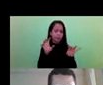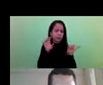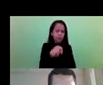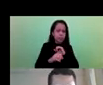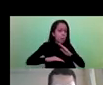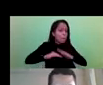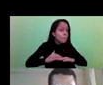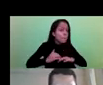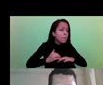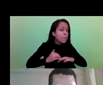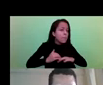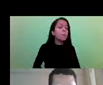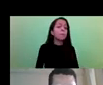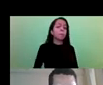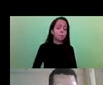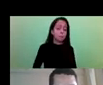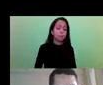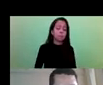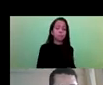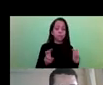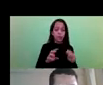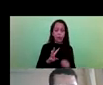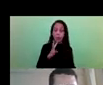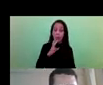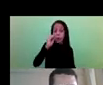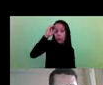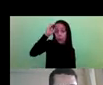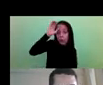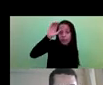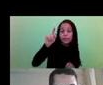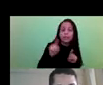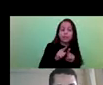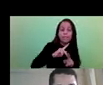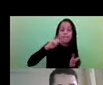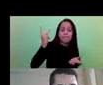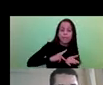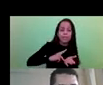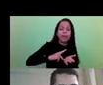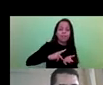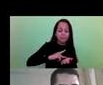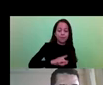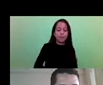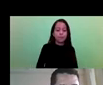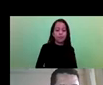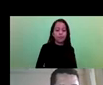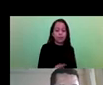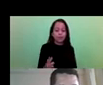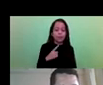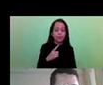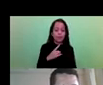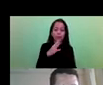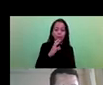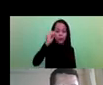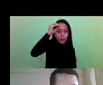A questão do conhecimento e da verdade. Bom, o conhecimento científico, o